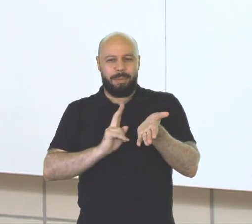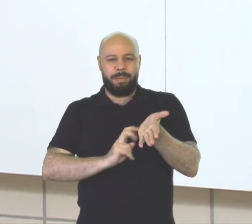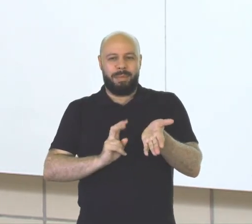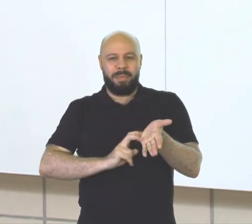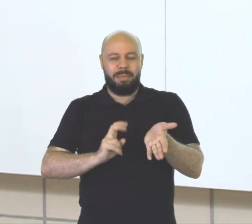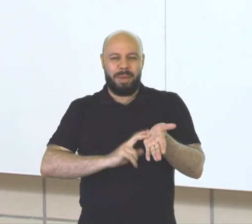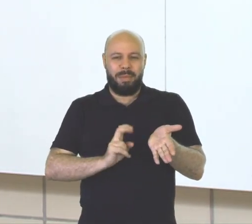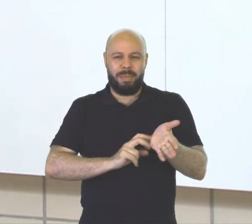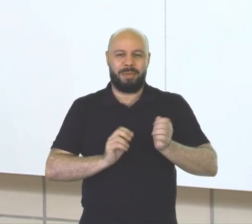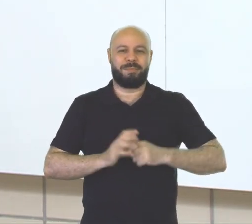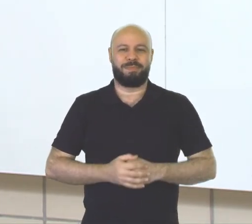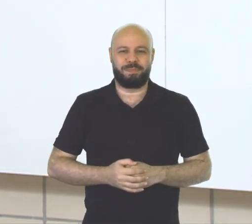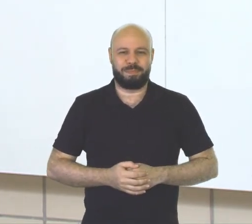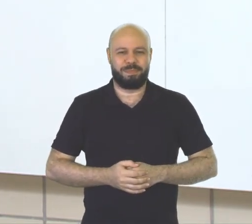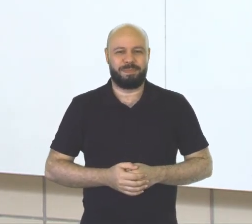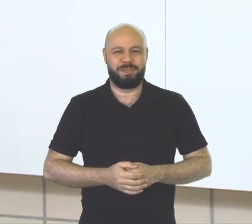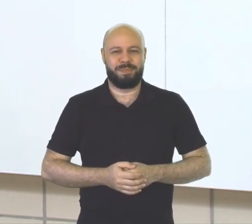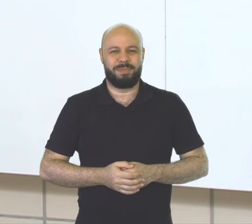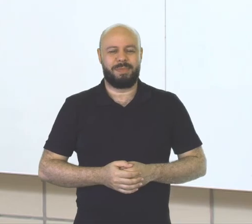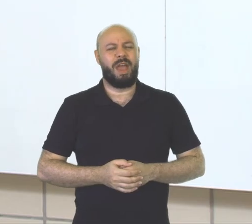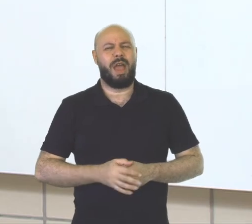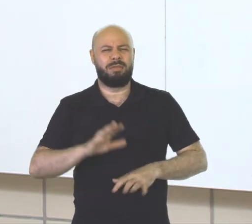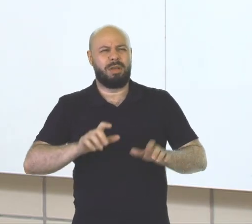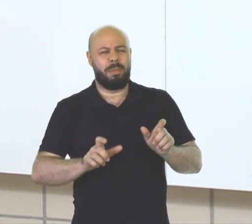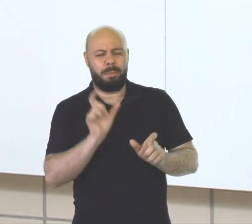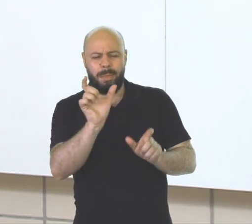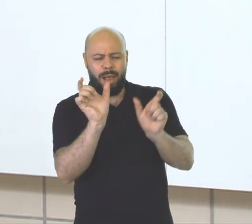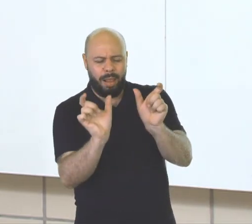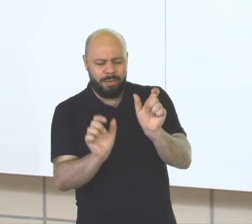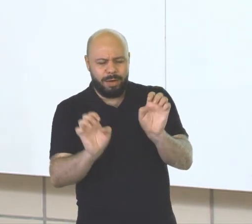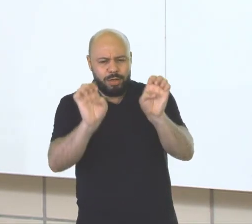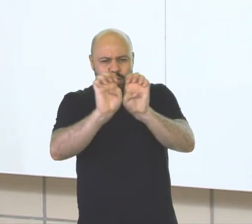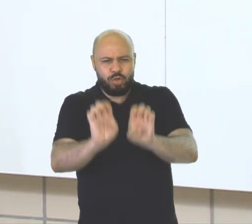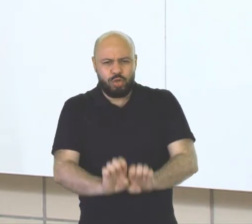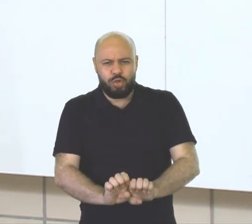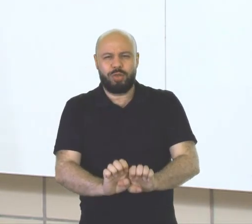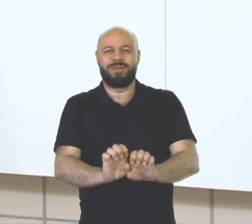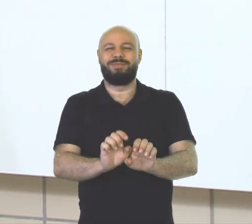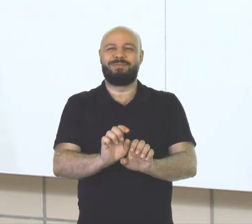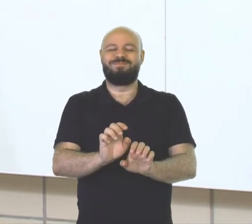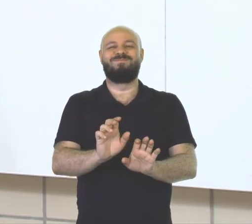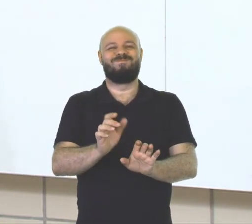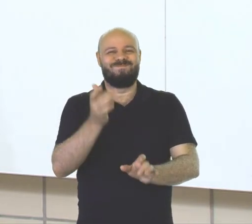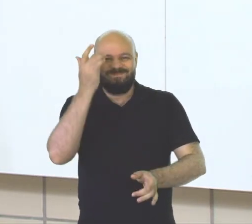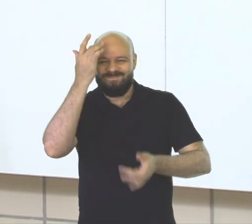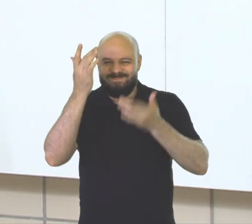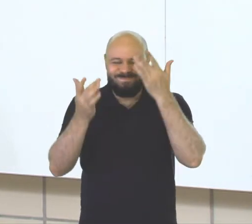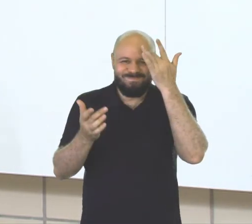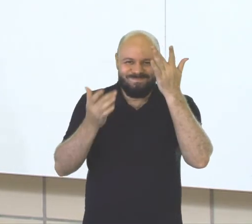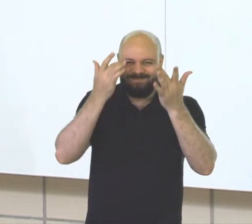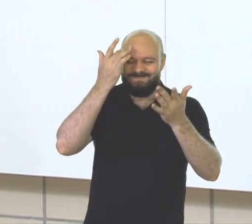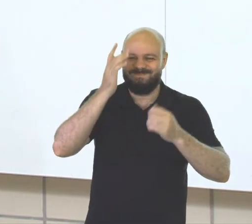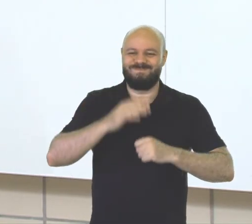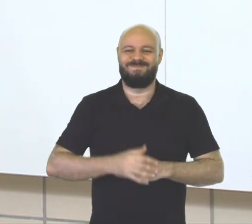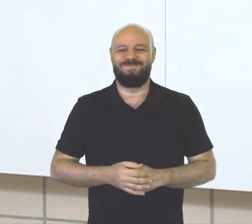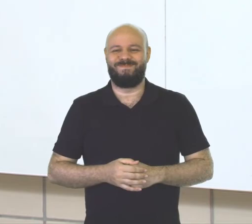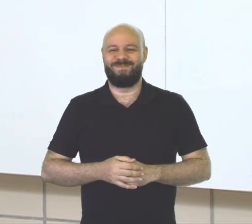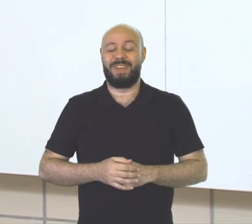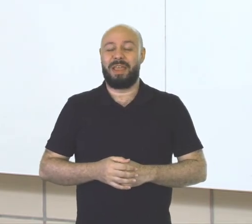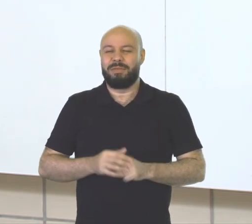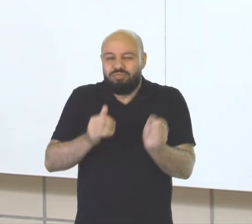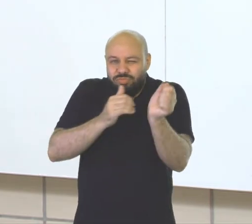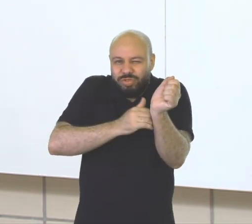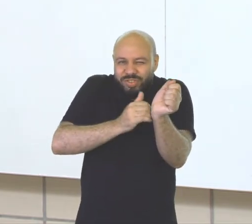seu repertório. As palavras, as estruturas, elas vão ficando cada vez mais fáceis. Esse é o